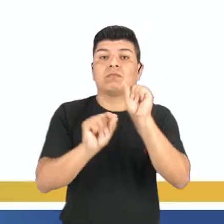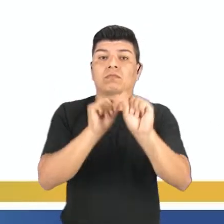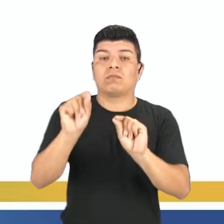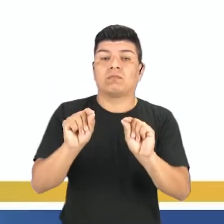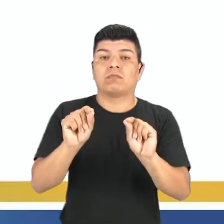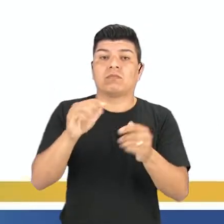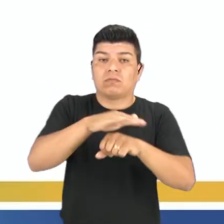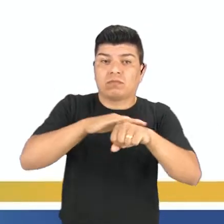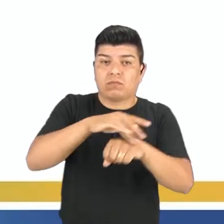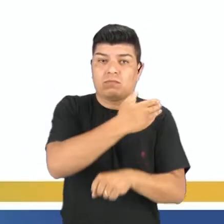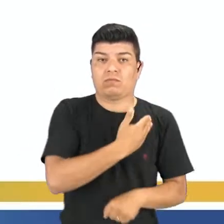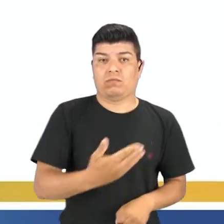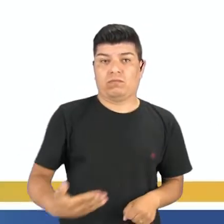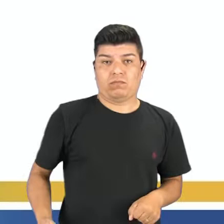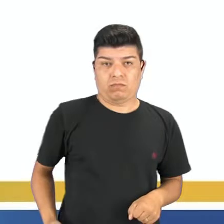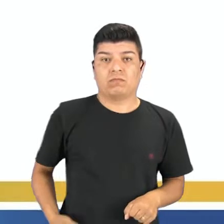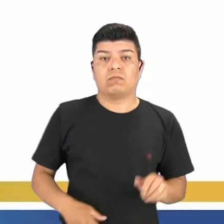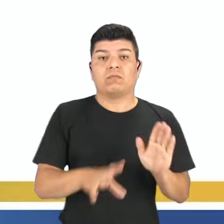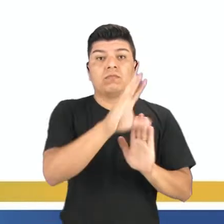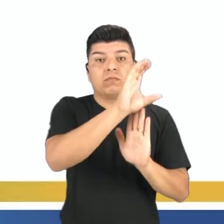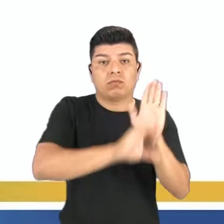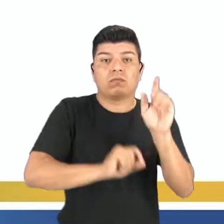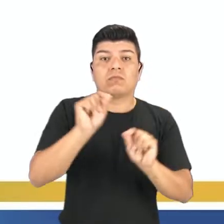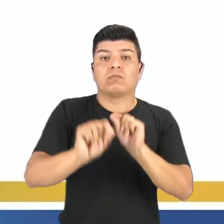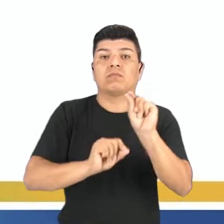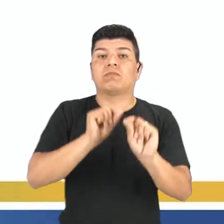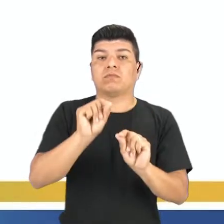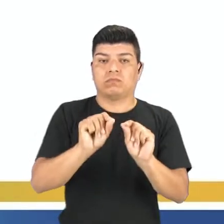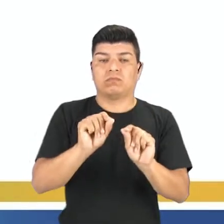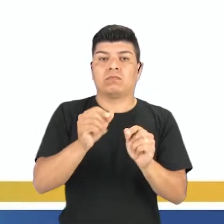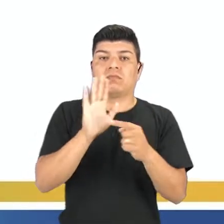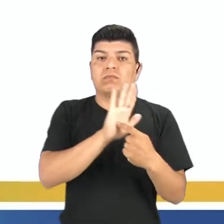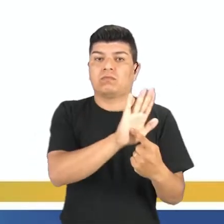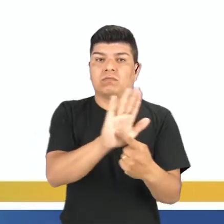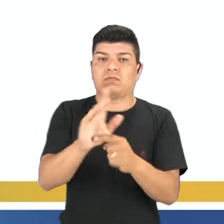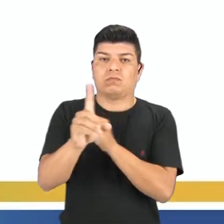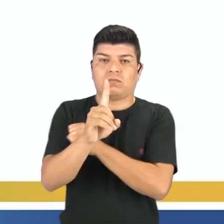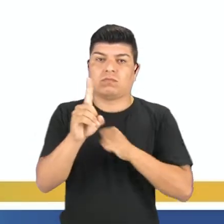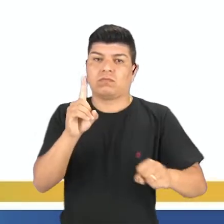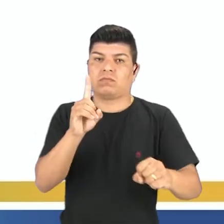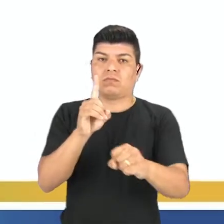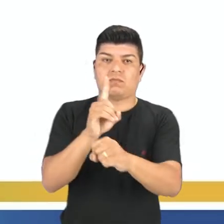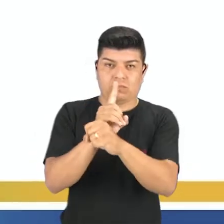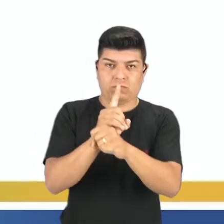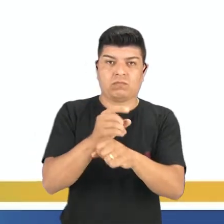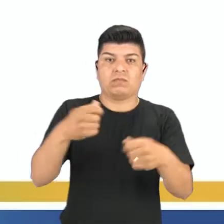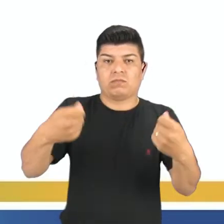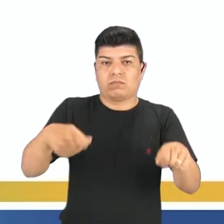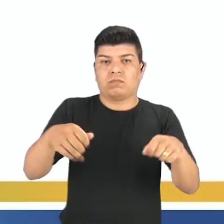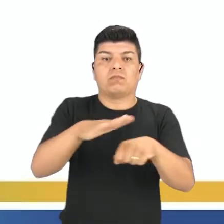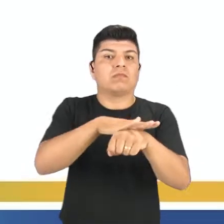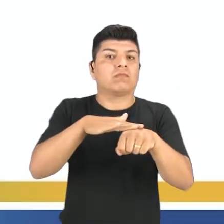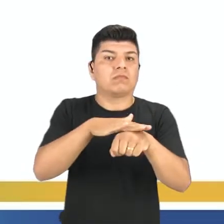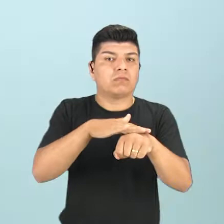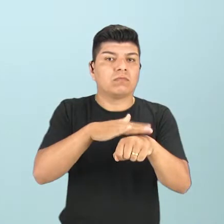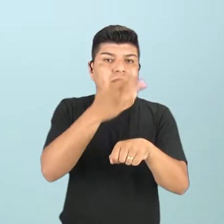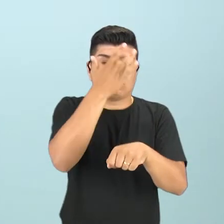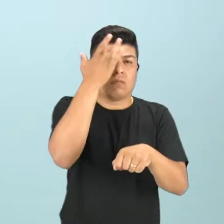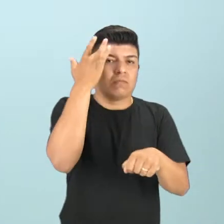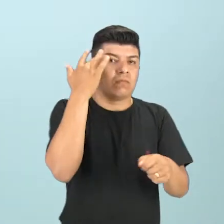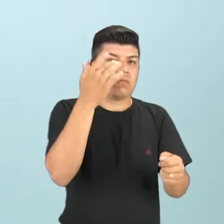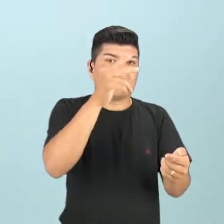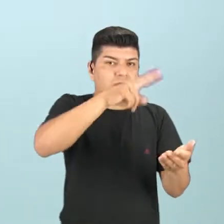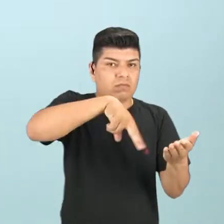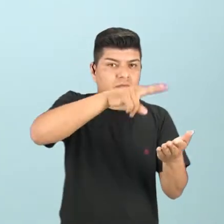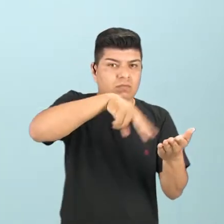público, ou seja, são assuntos relevantes que precisam ser colocados para a sociedade para que haja um debate. A pessoa lê o artigo